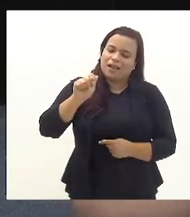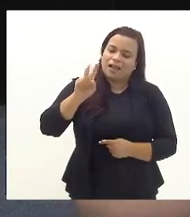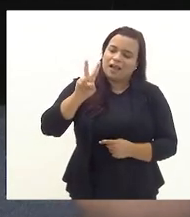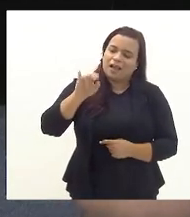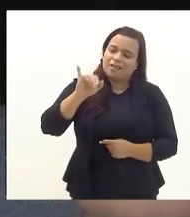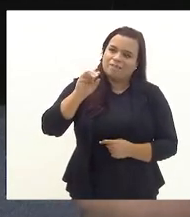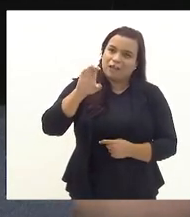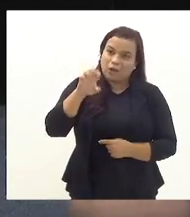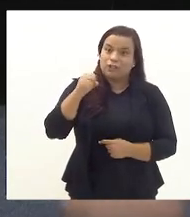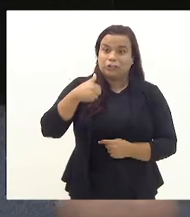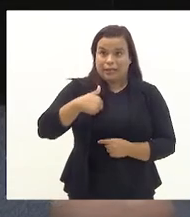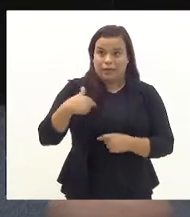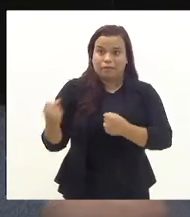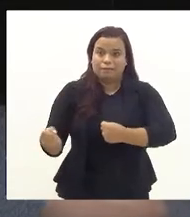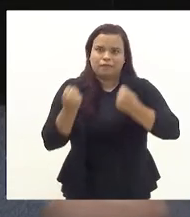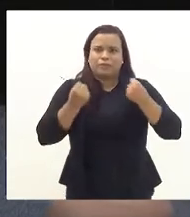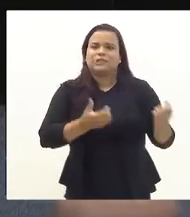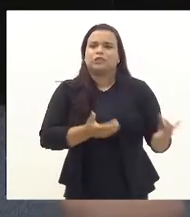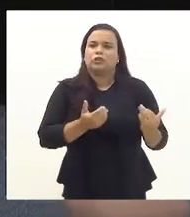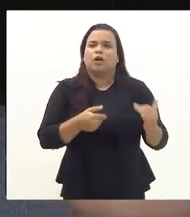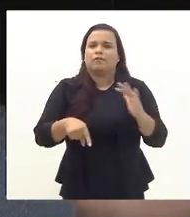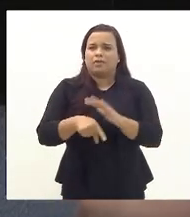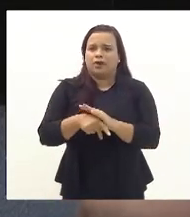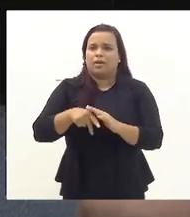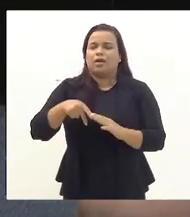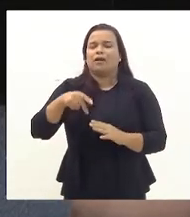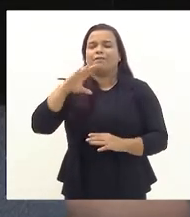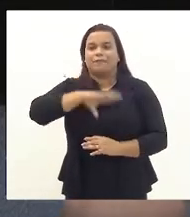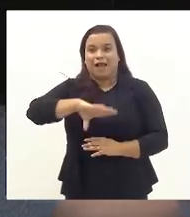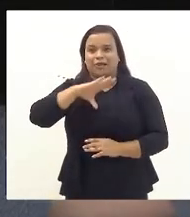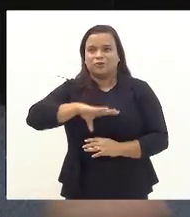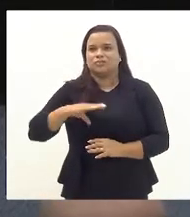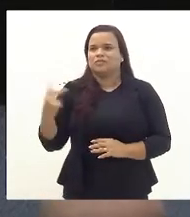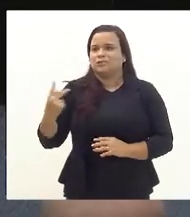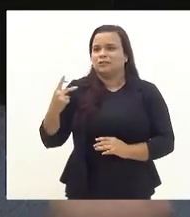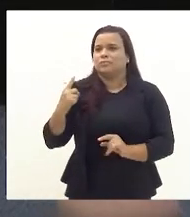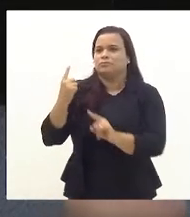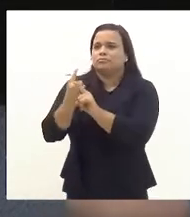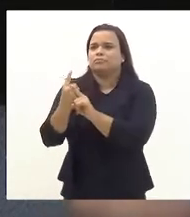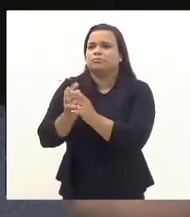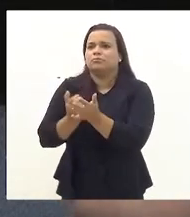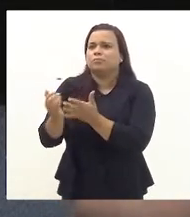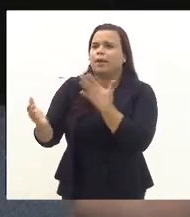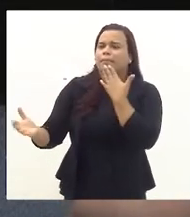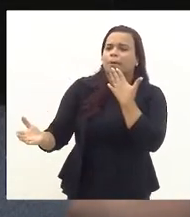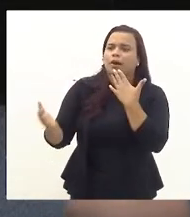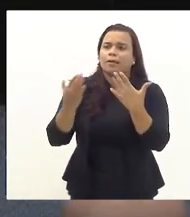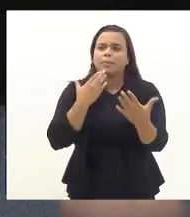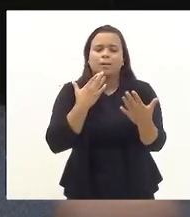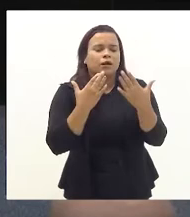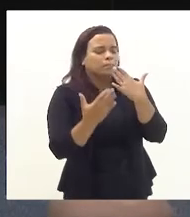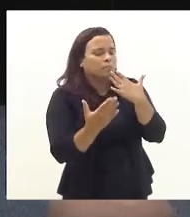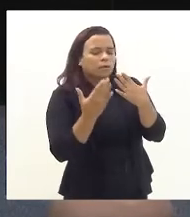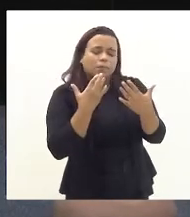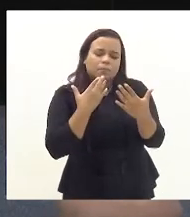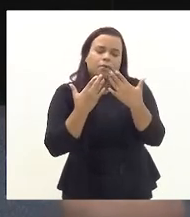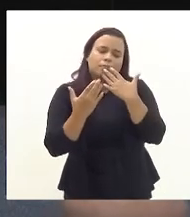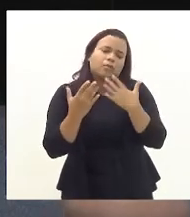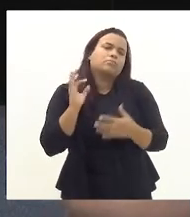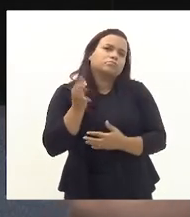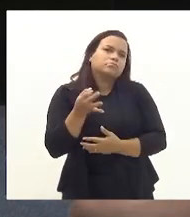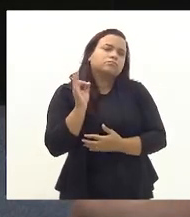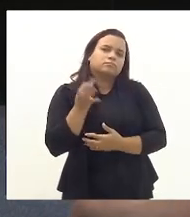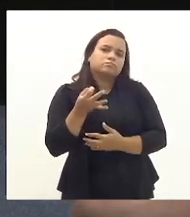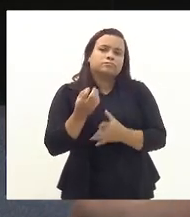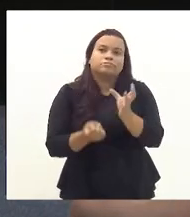Força Jovem do Vasco, né? Nos conhecemos nesse mundo, né? Começamos a construir essa realidade